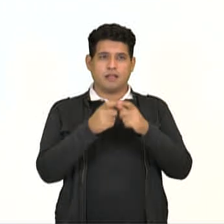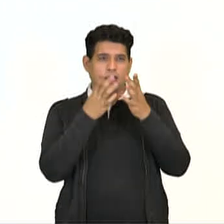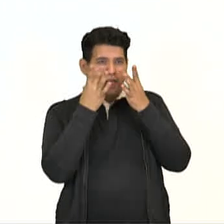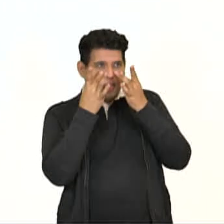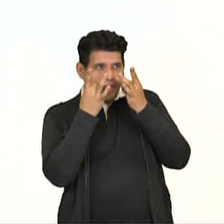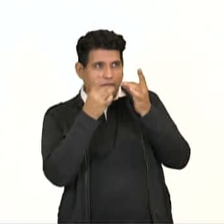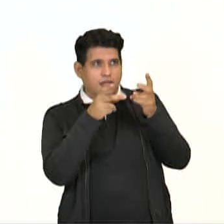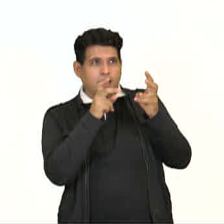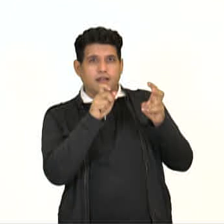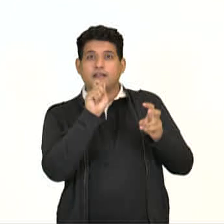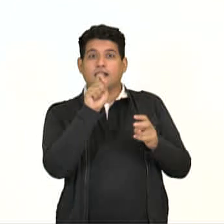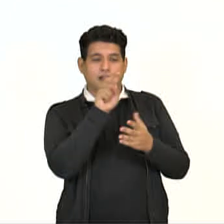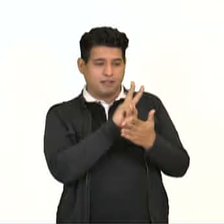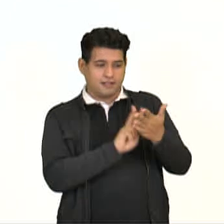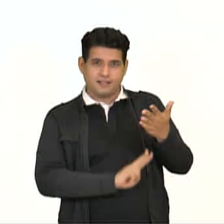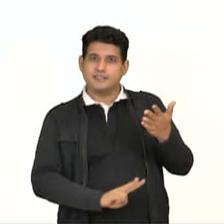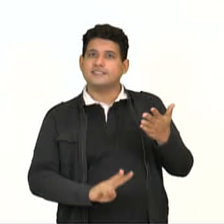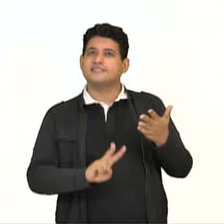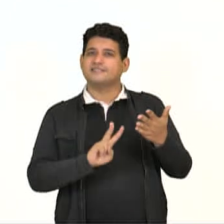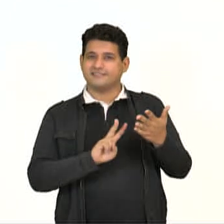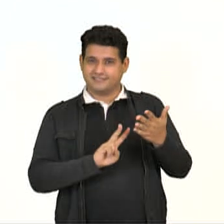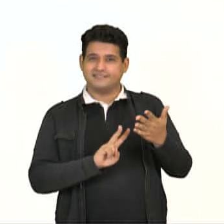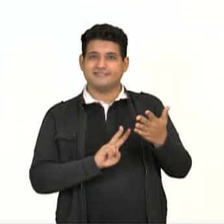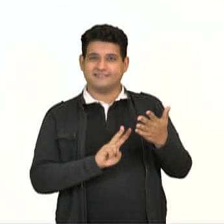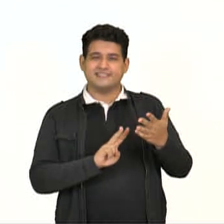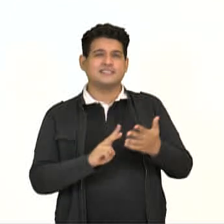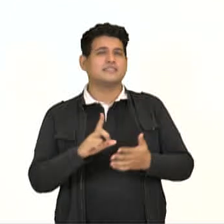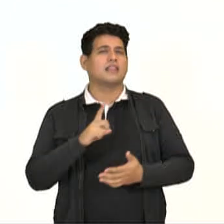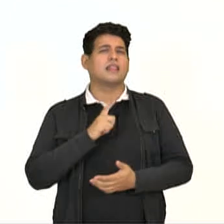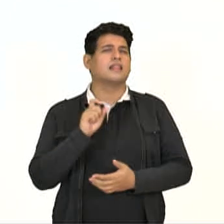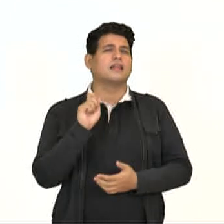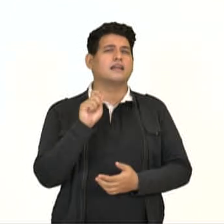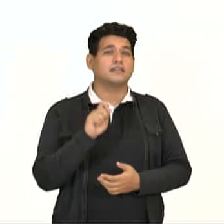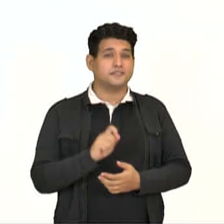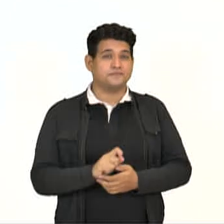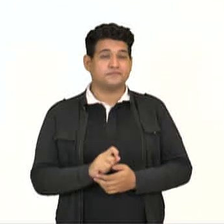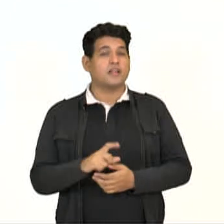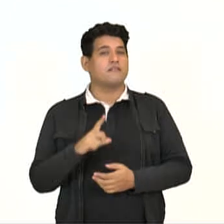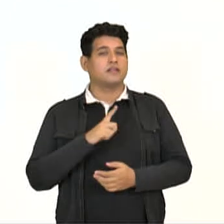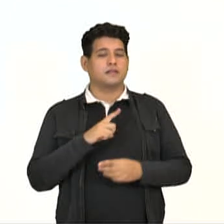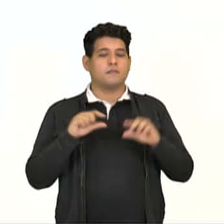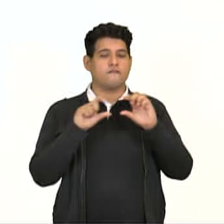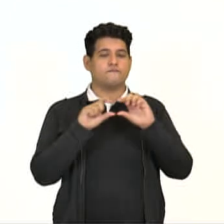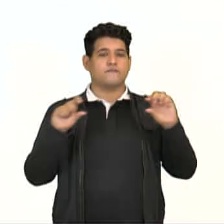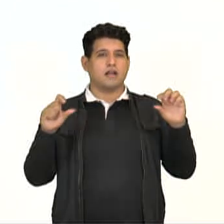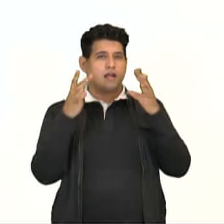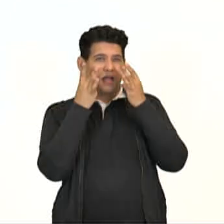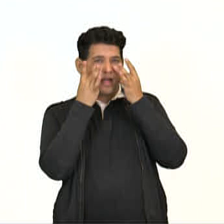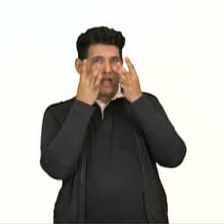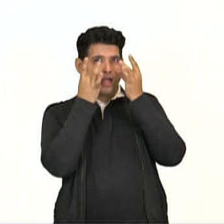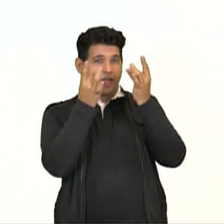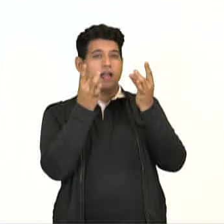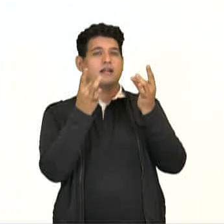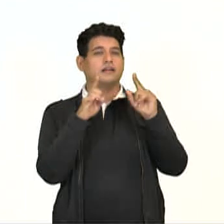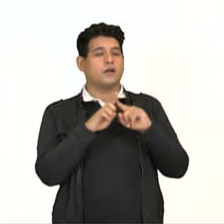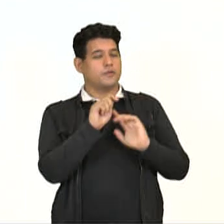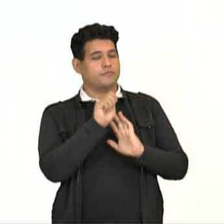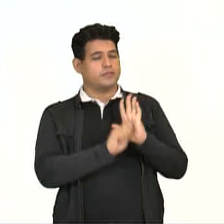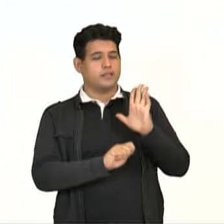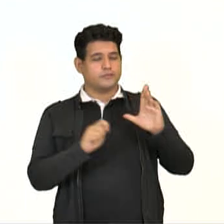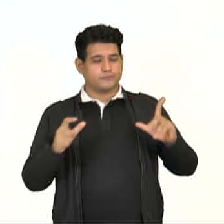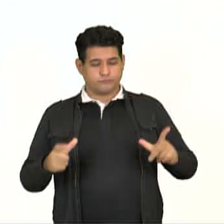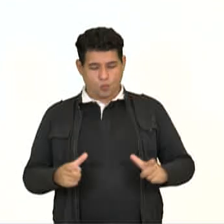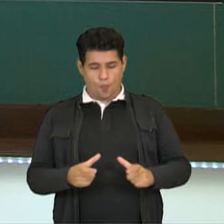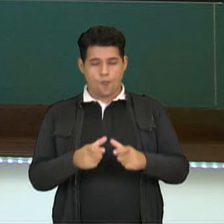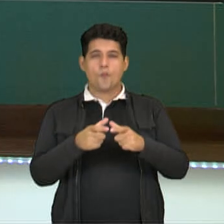a atenção de quem está lendo. Então veja, ele sempre vai ter uma frase de slogan para chamar mais atenção, um texto mais